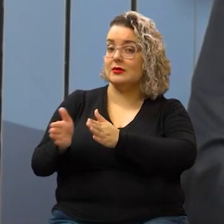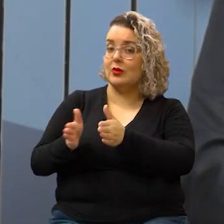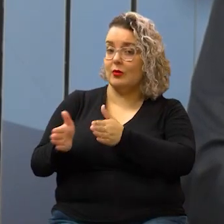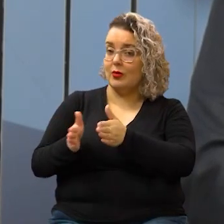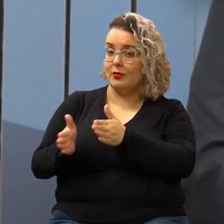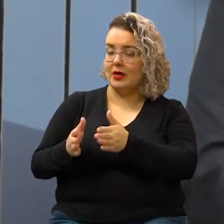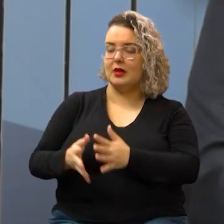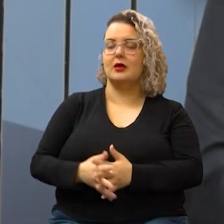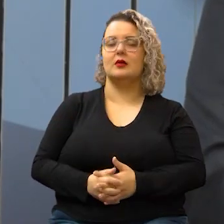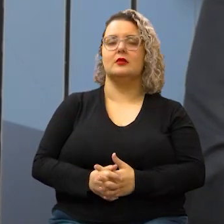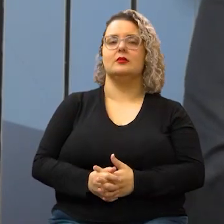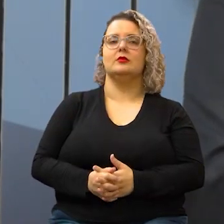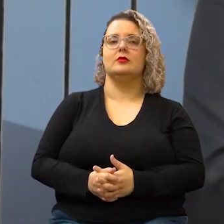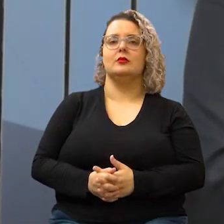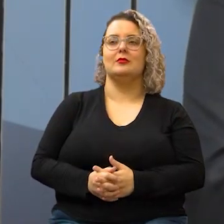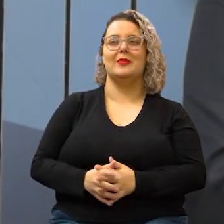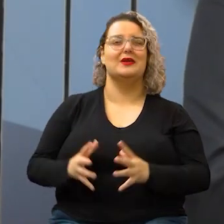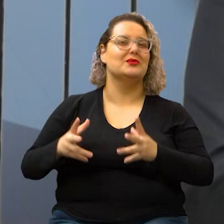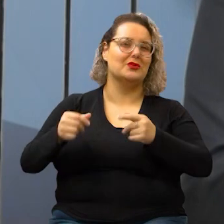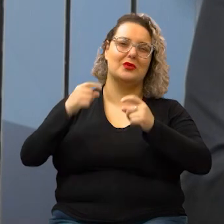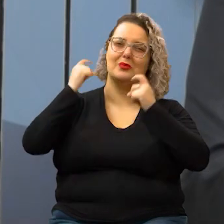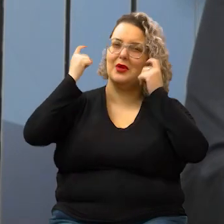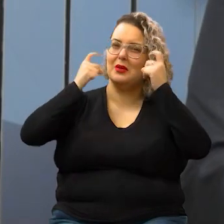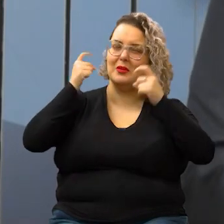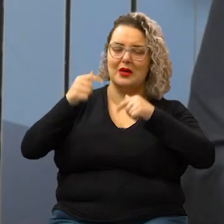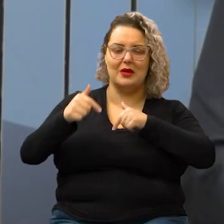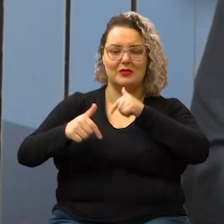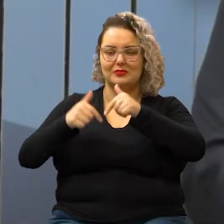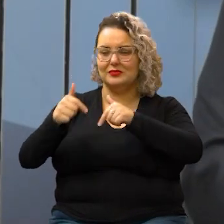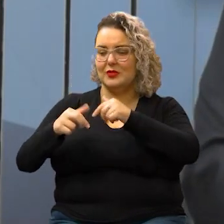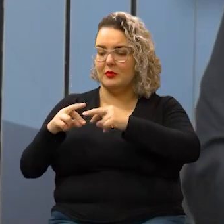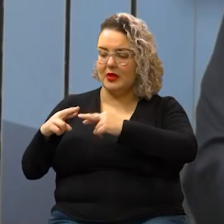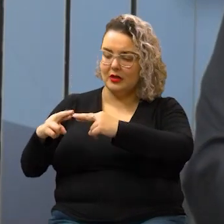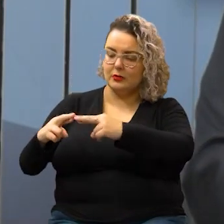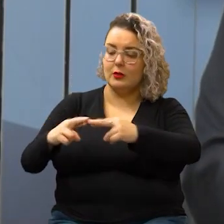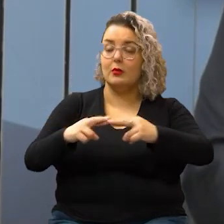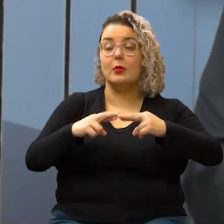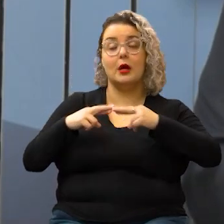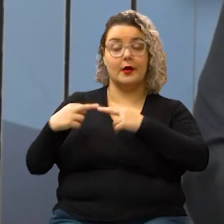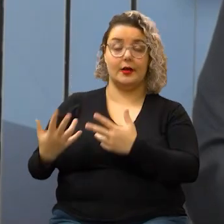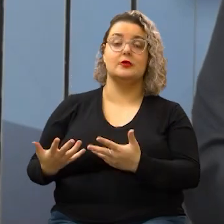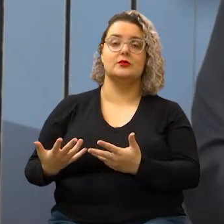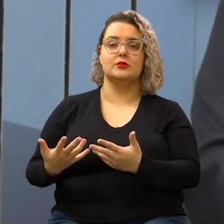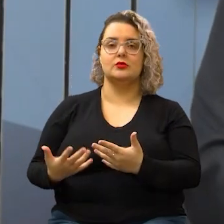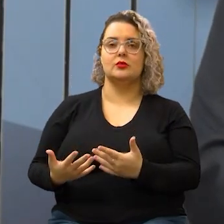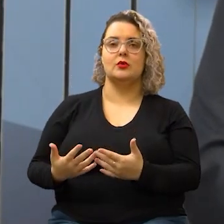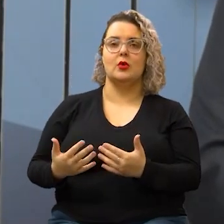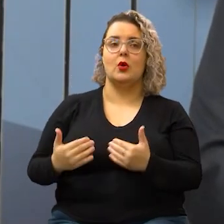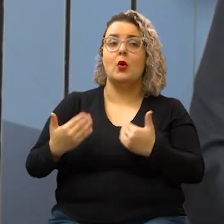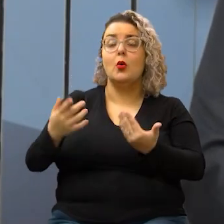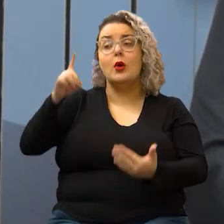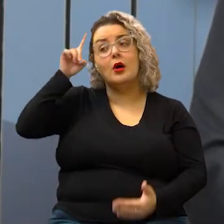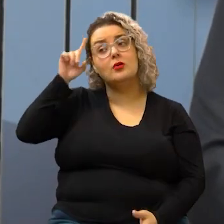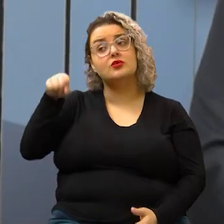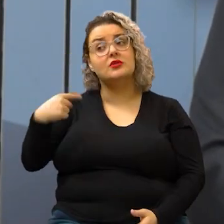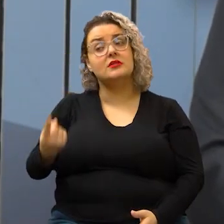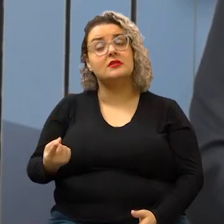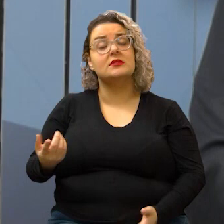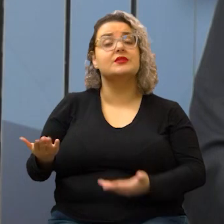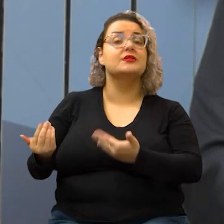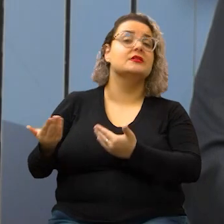mas já há toda uma preocupação de fazer um trabalho com a rede. qual vai ser o dia seguinte desse